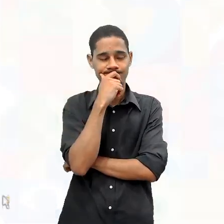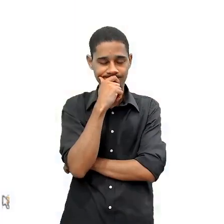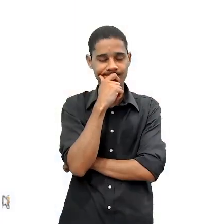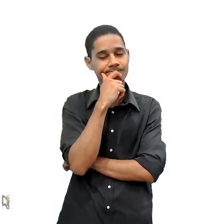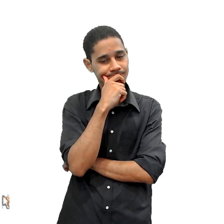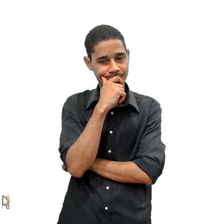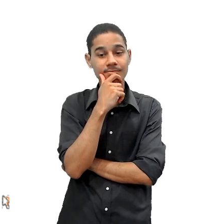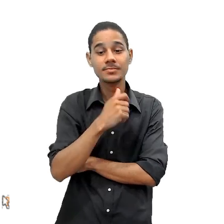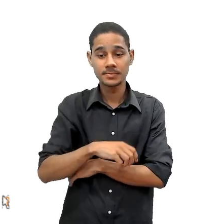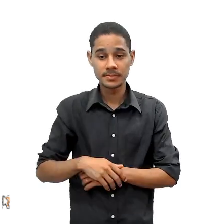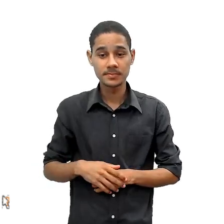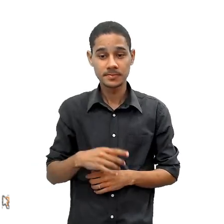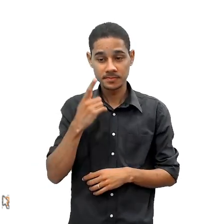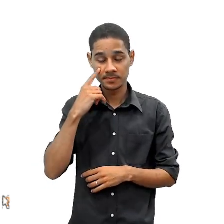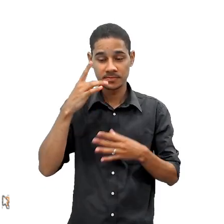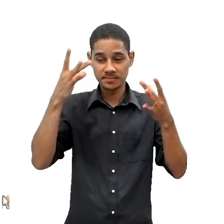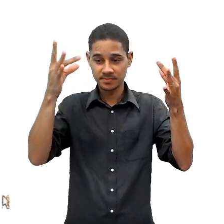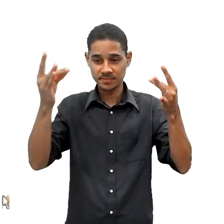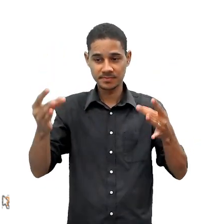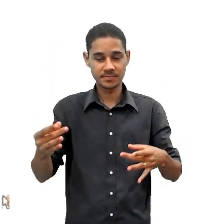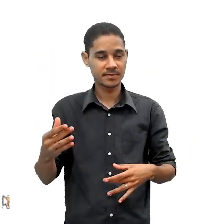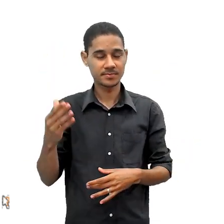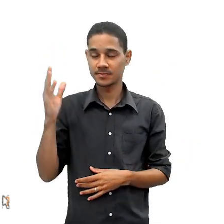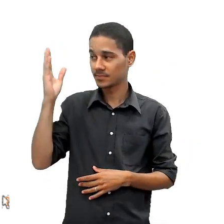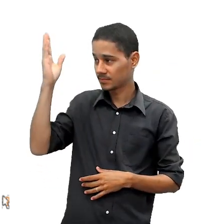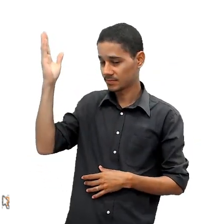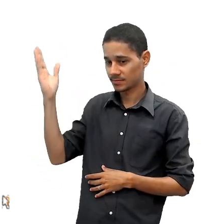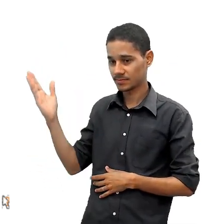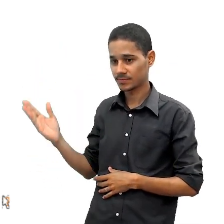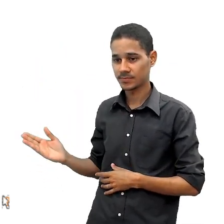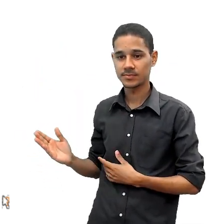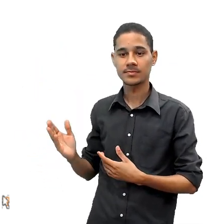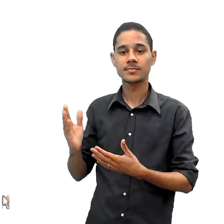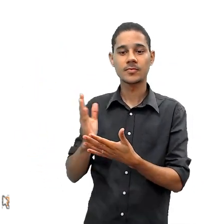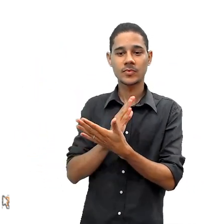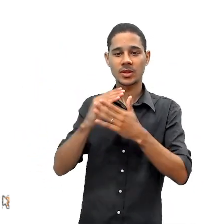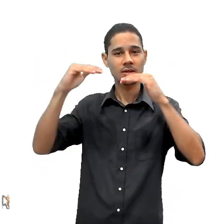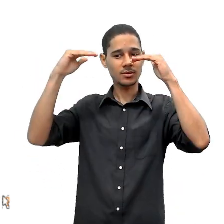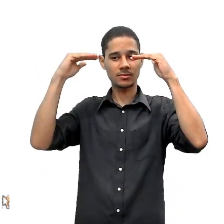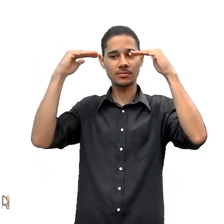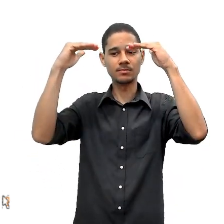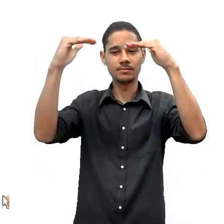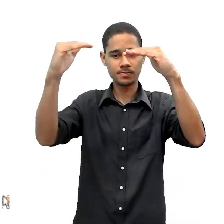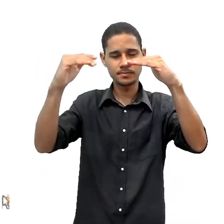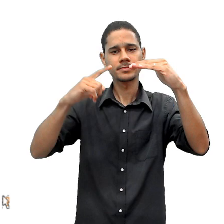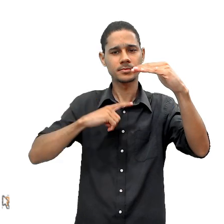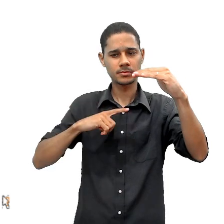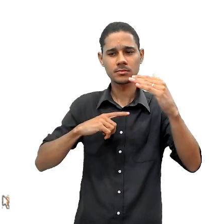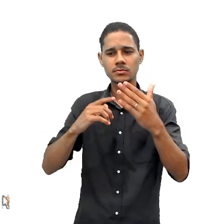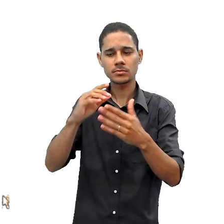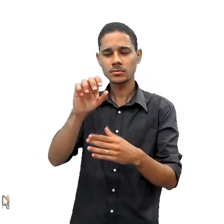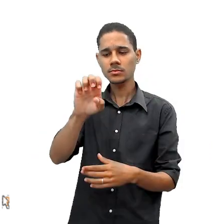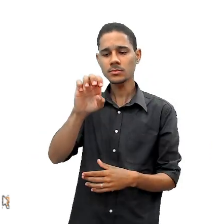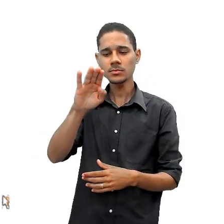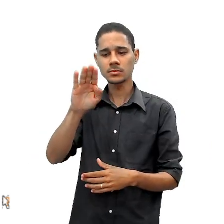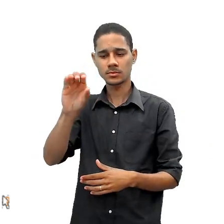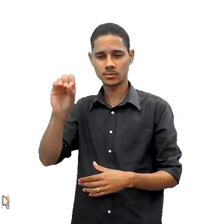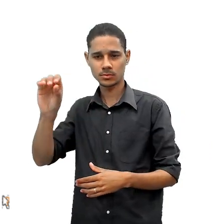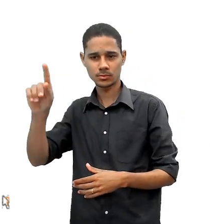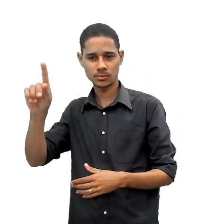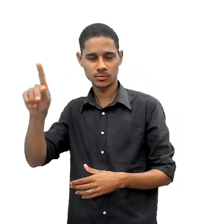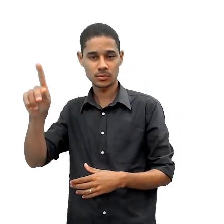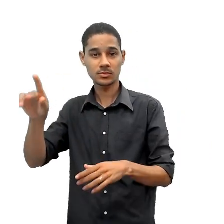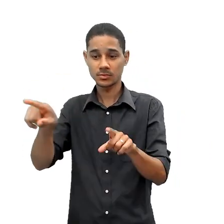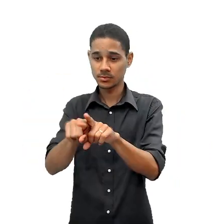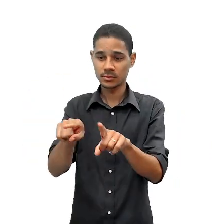a gente tem alguns detalhes específicos de forro, né, que vocês também podem ver no e-book, né, que são muito importantes.